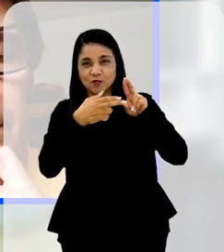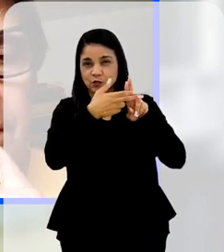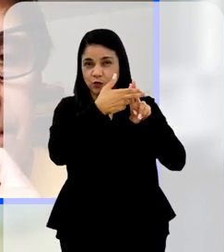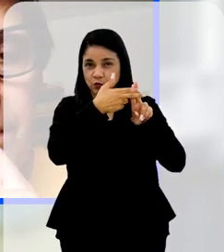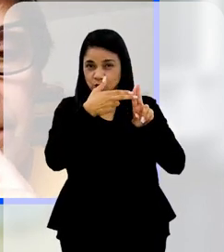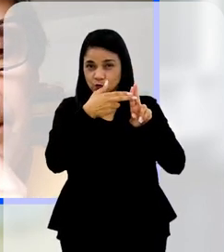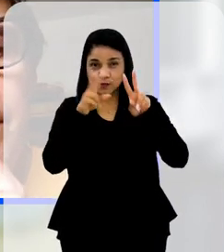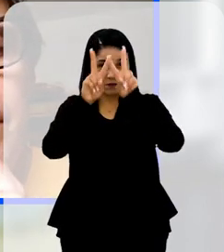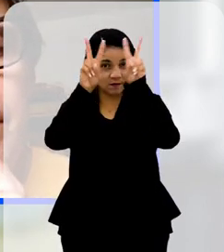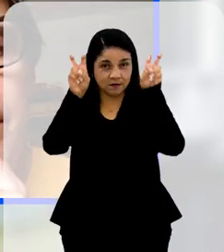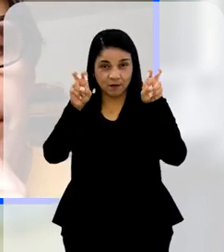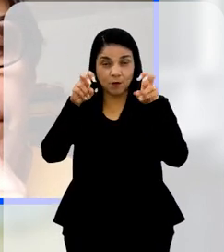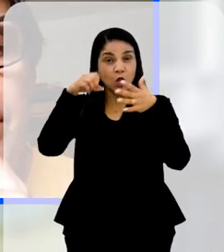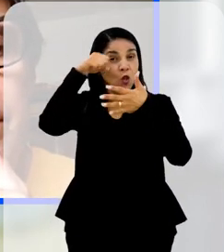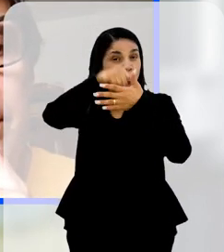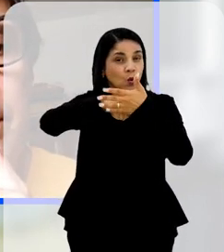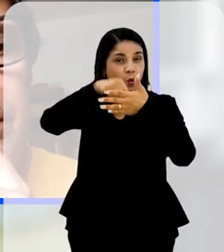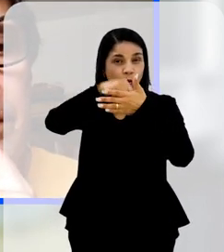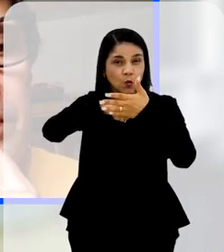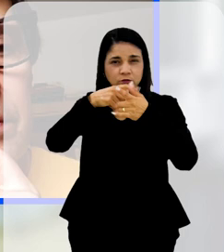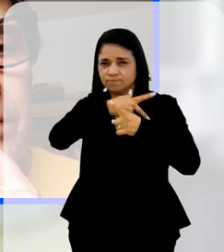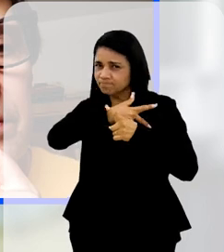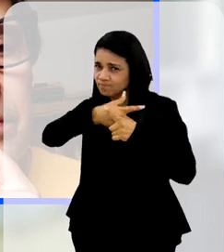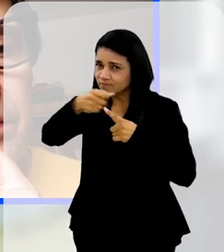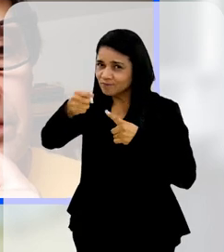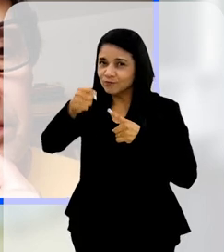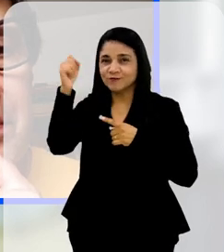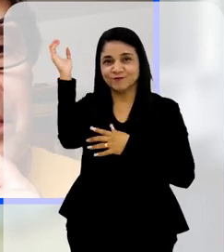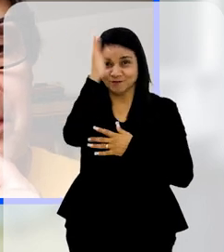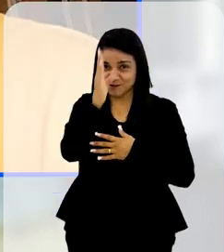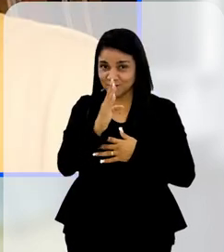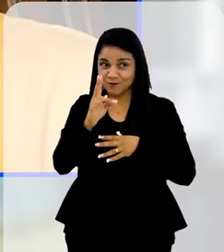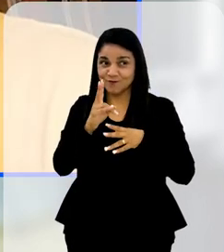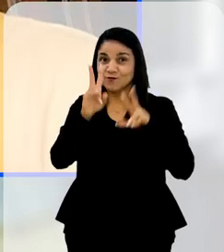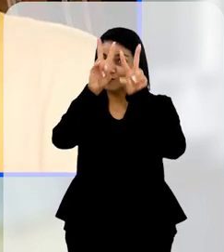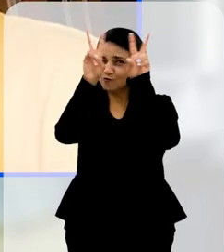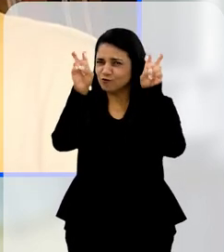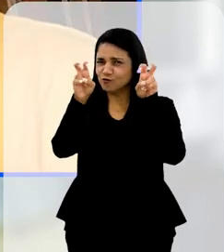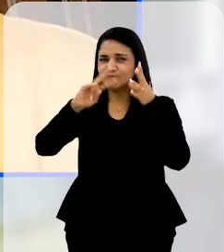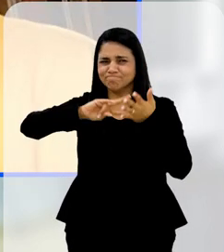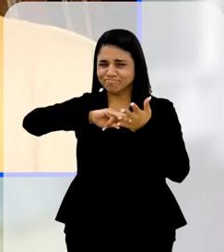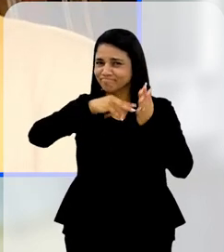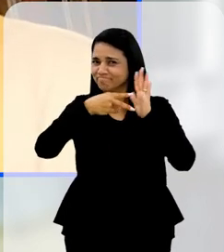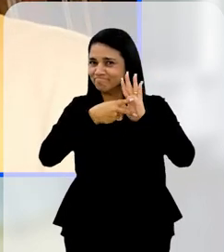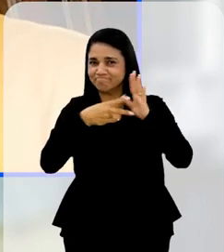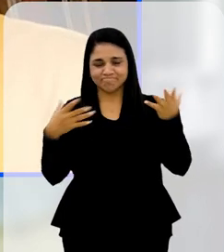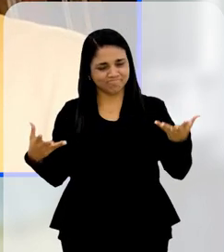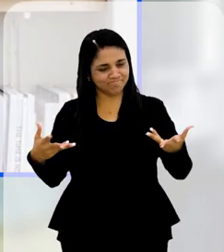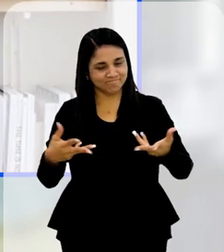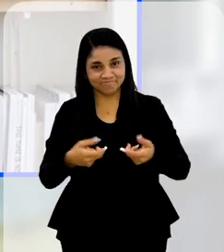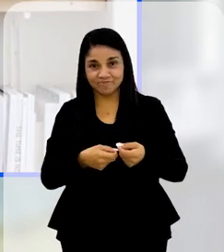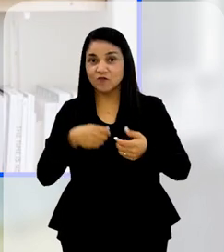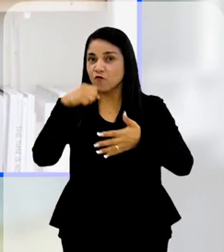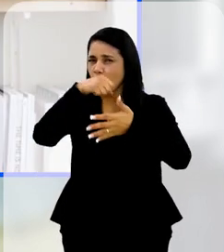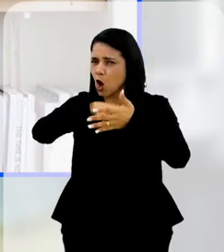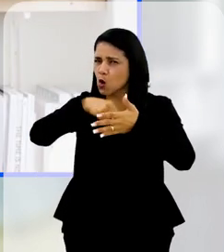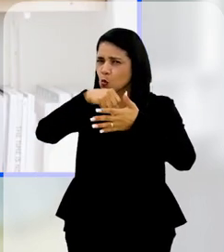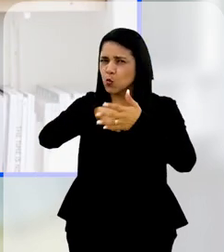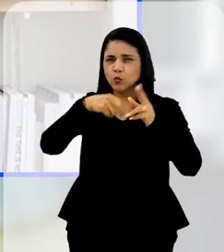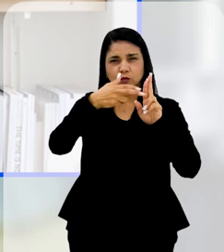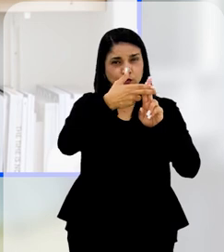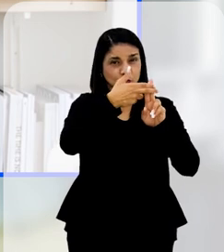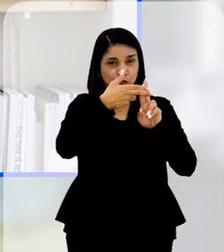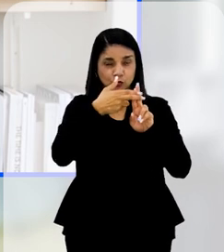Sociedade Brasileira. Só o título já diz tudo, né? O SUS foi uma luta, talvez uma das mais importantes políticas públicas